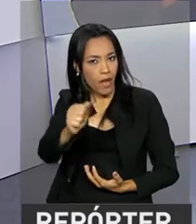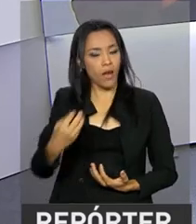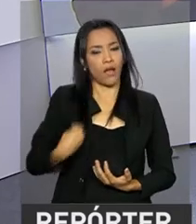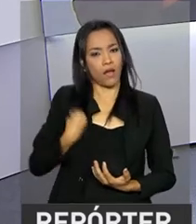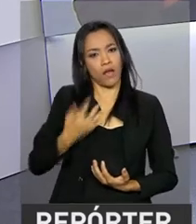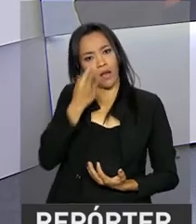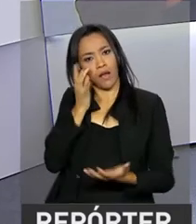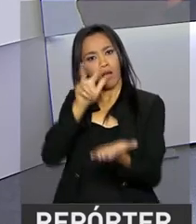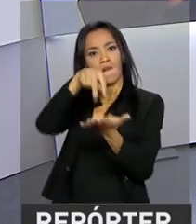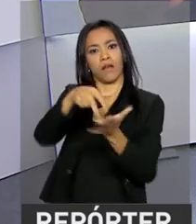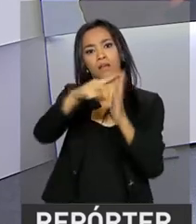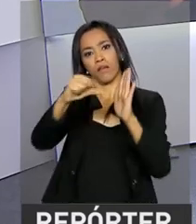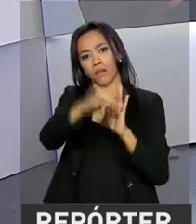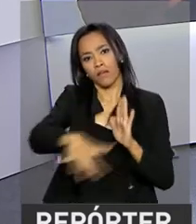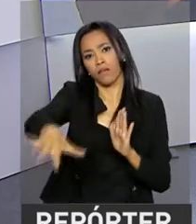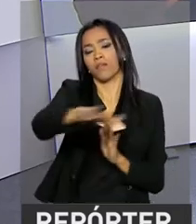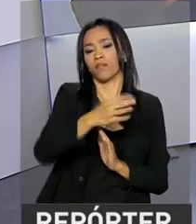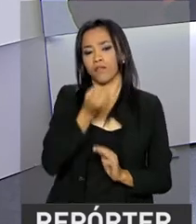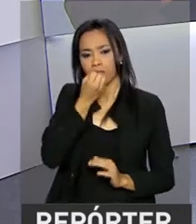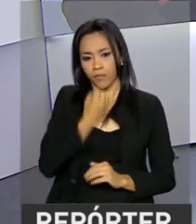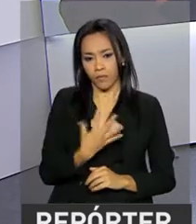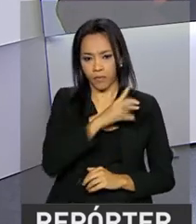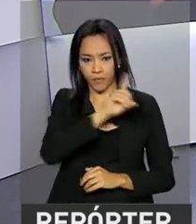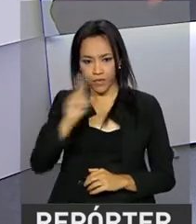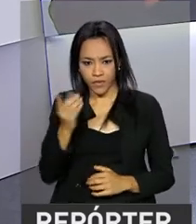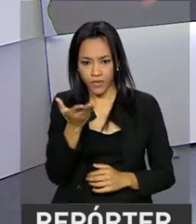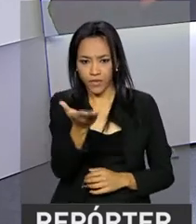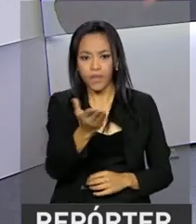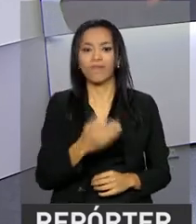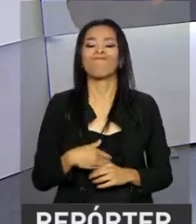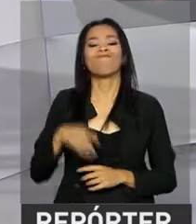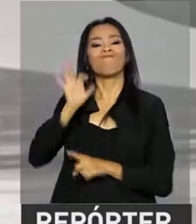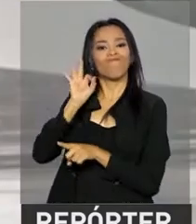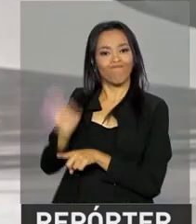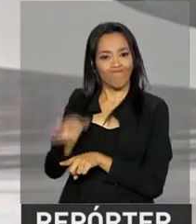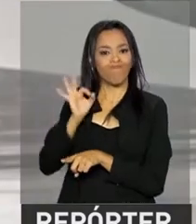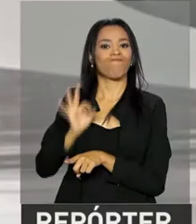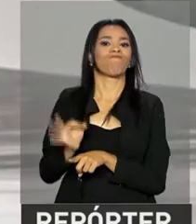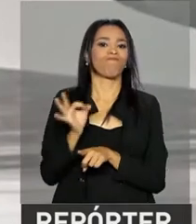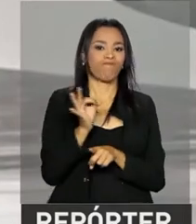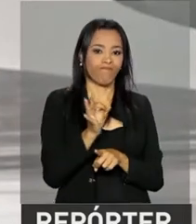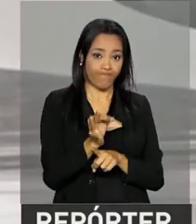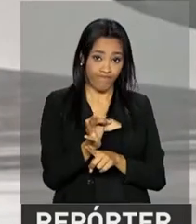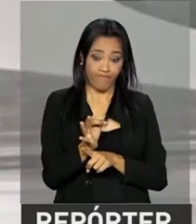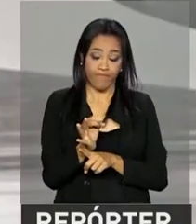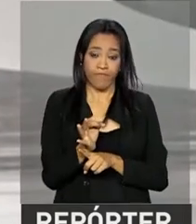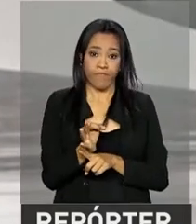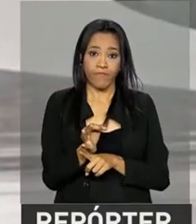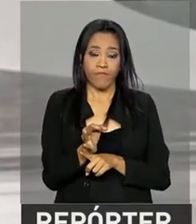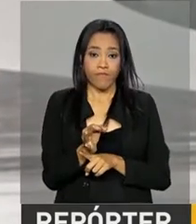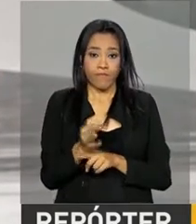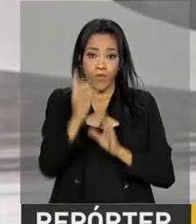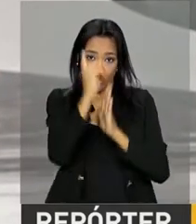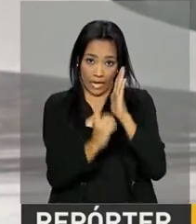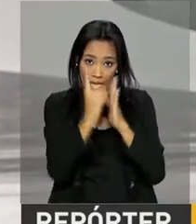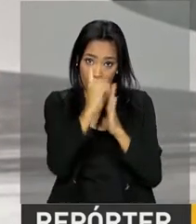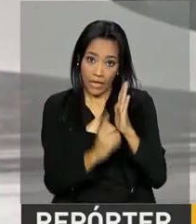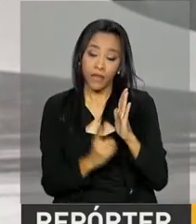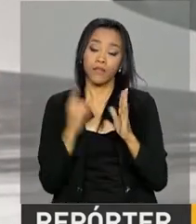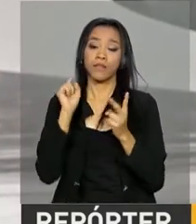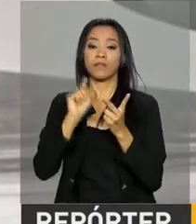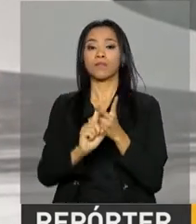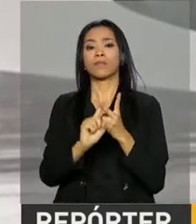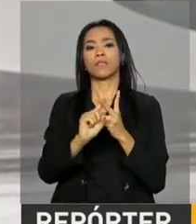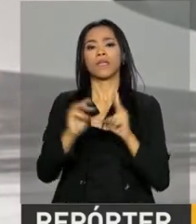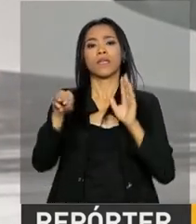foi marabá o dia o leandro é isso mesmo a o decreto ea medida